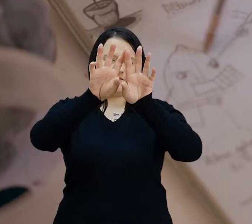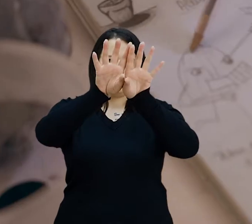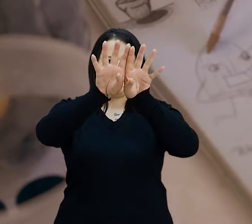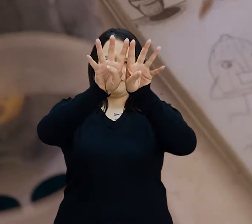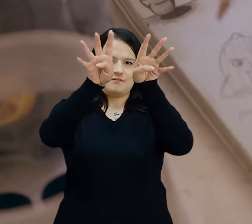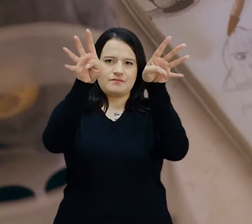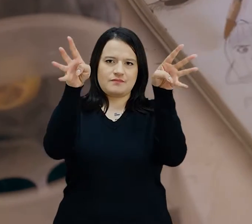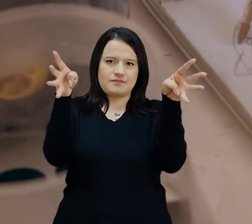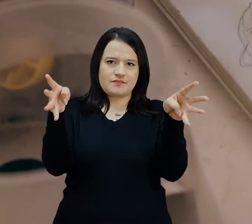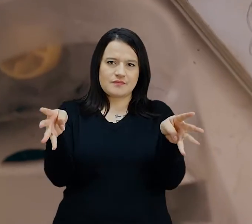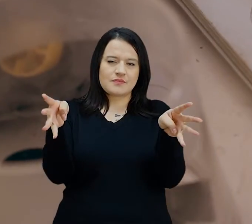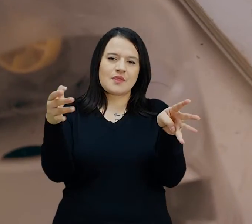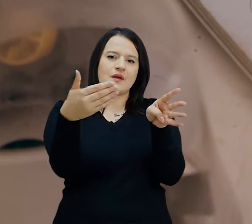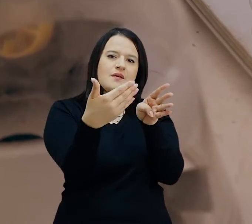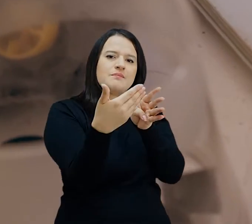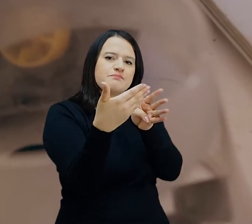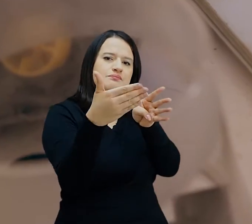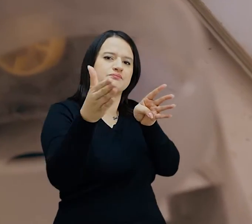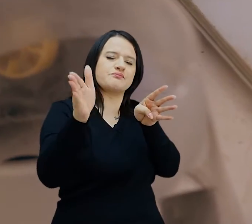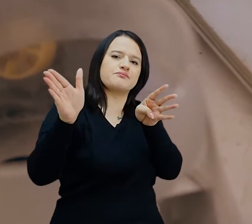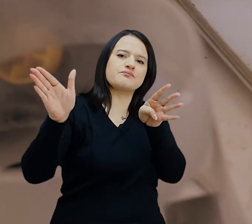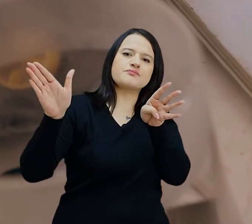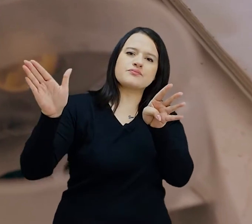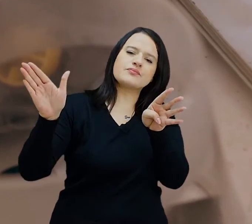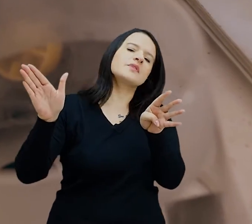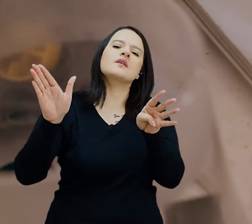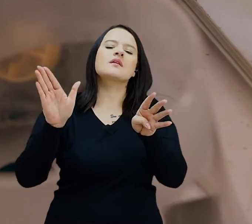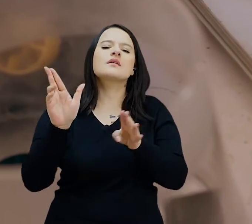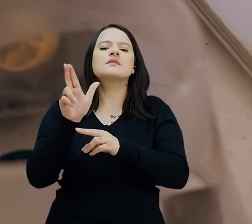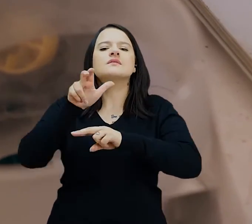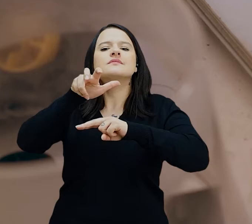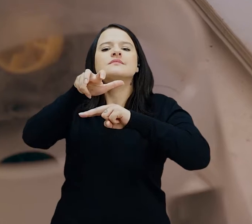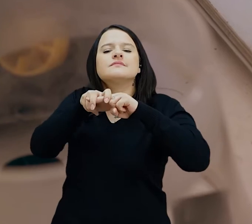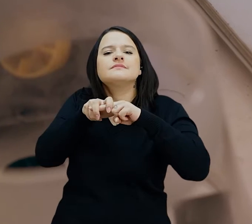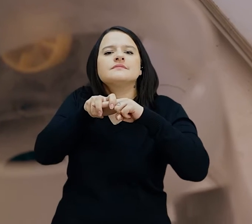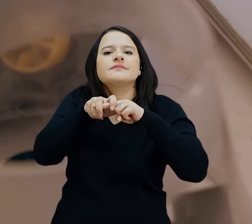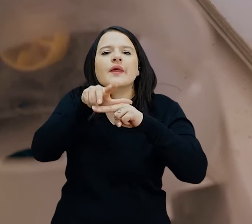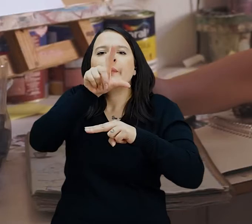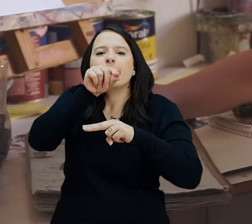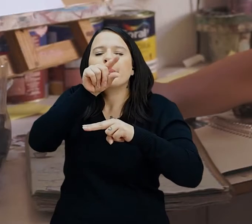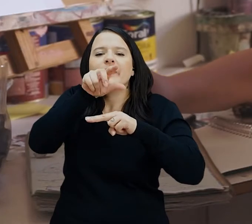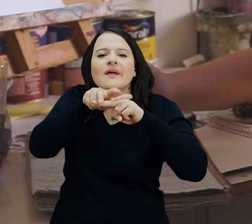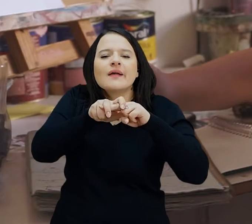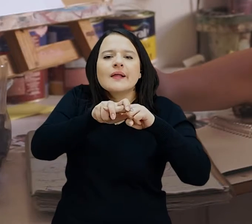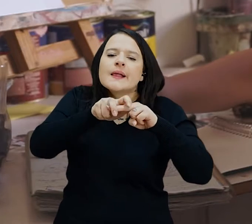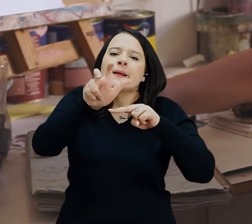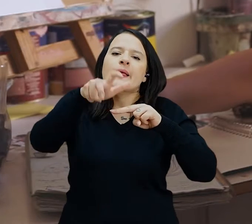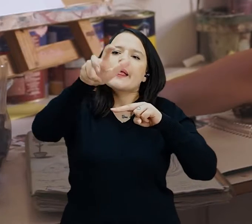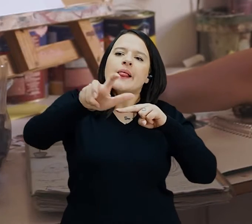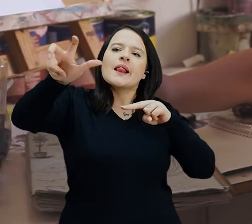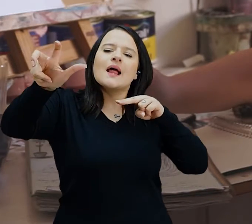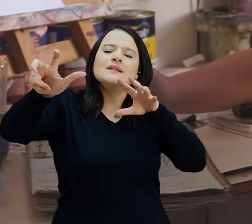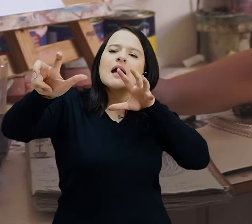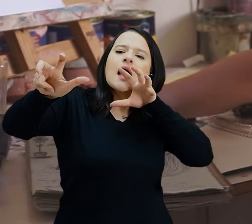É uma gaiola, né? Aqui. A gaiola tá aberta. O pássaro saiu da